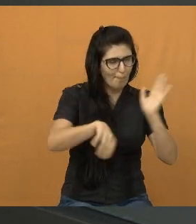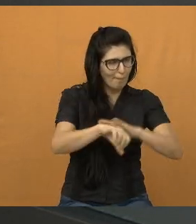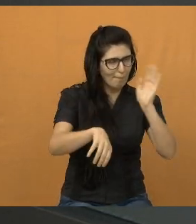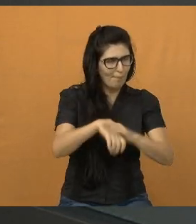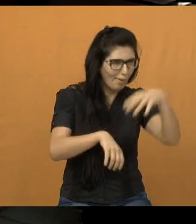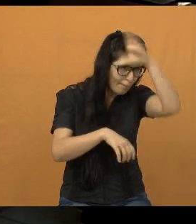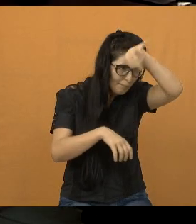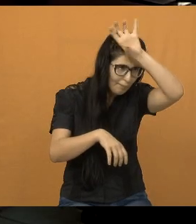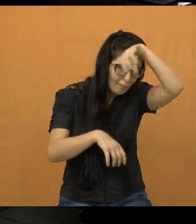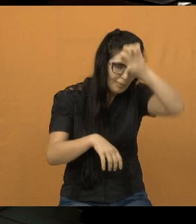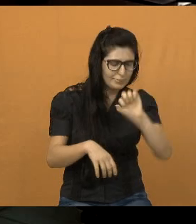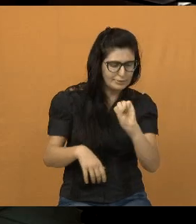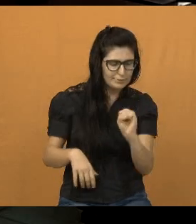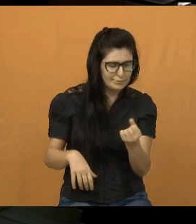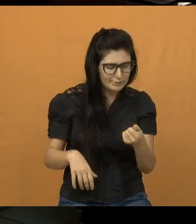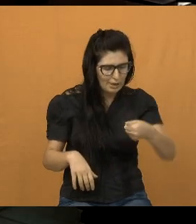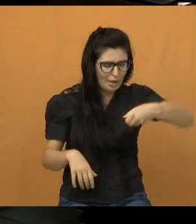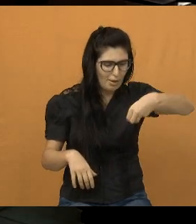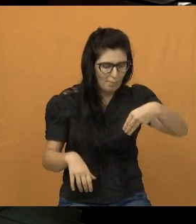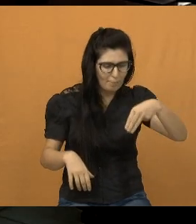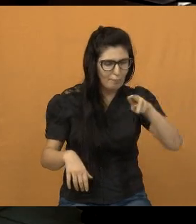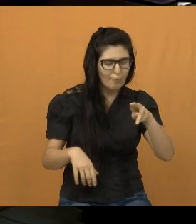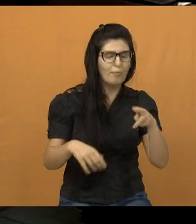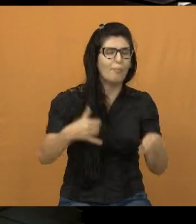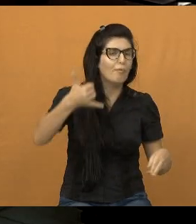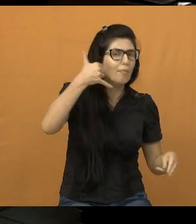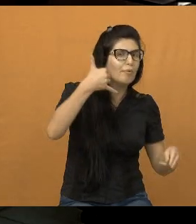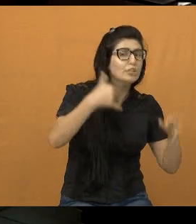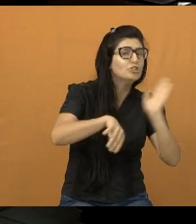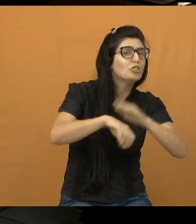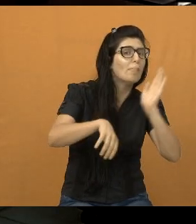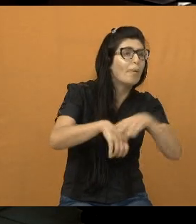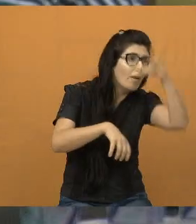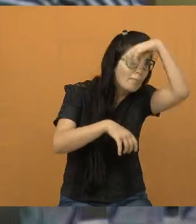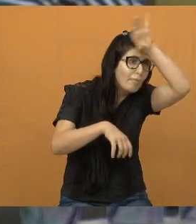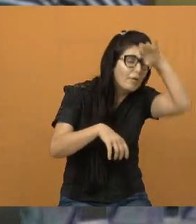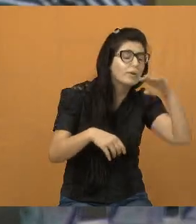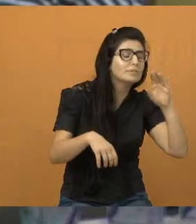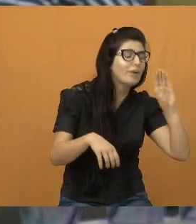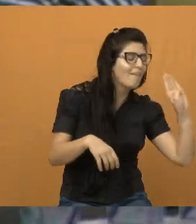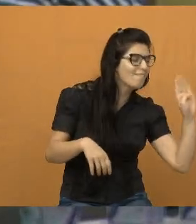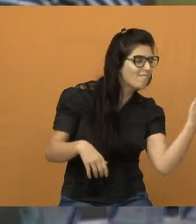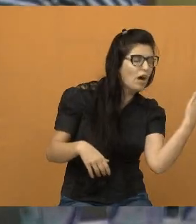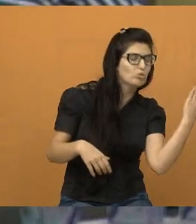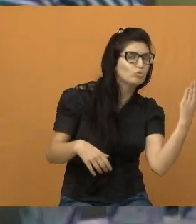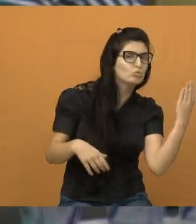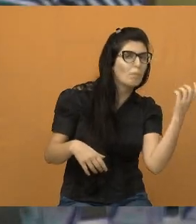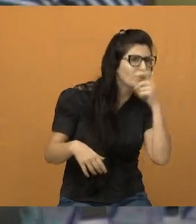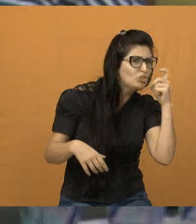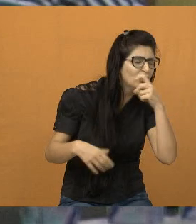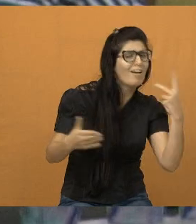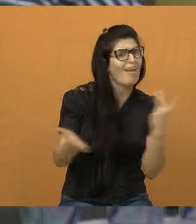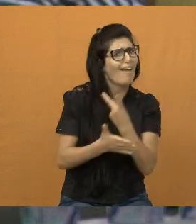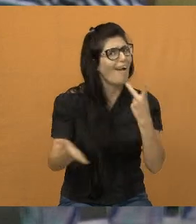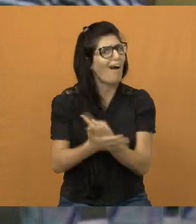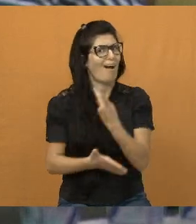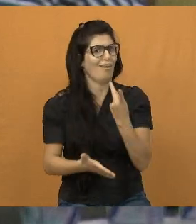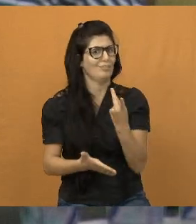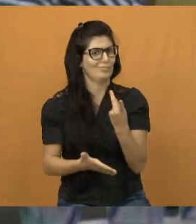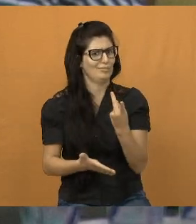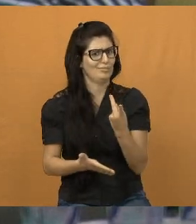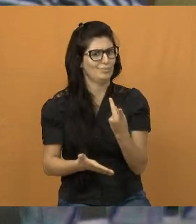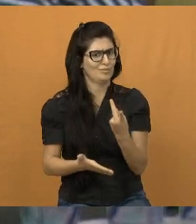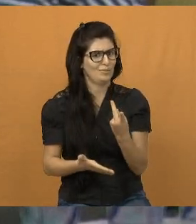ambulância? Boa noite, vereadora. Esse entendimento que a senhora tem em relação à